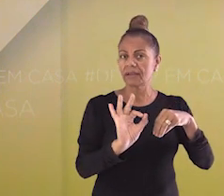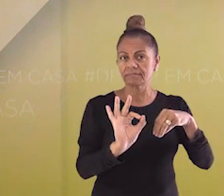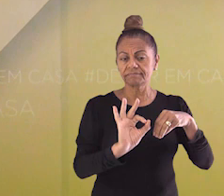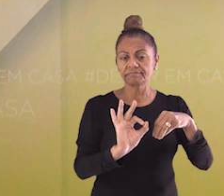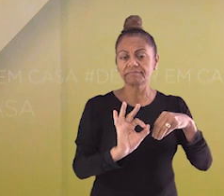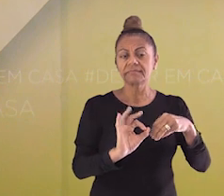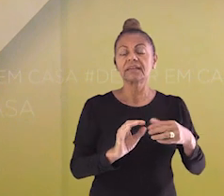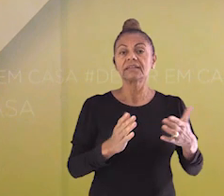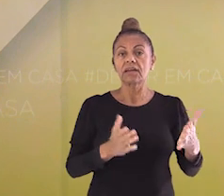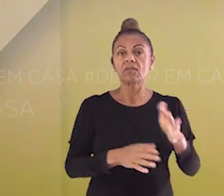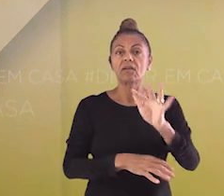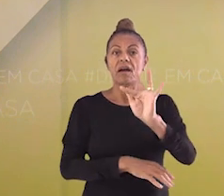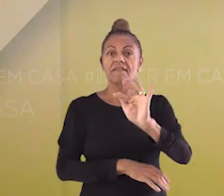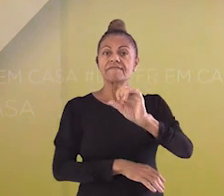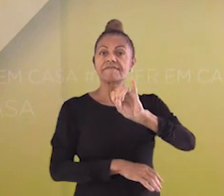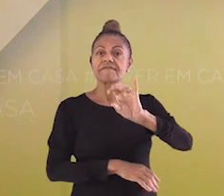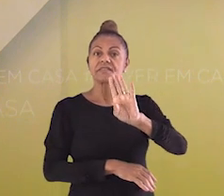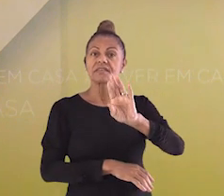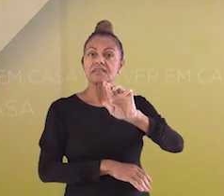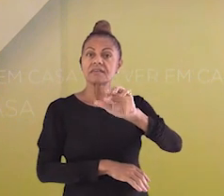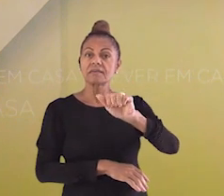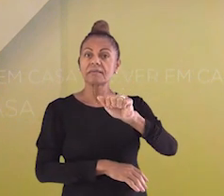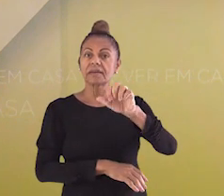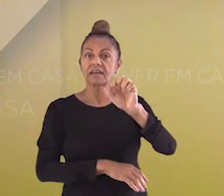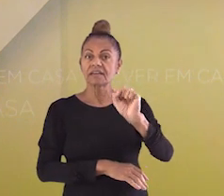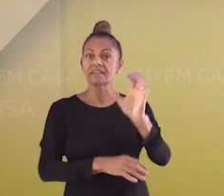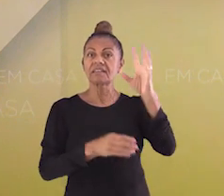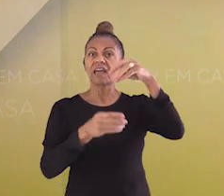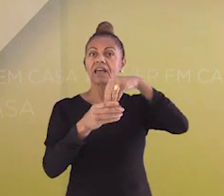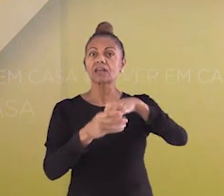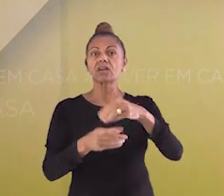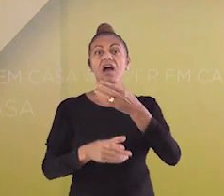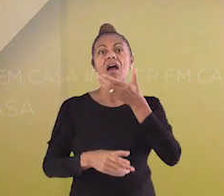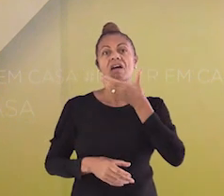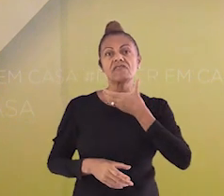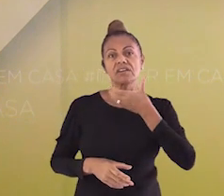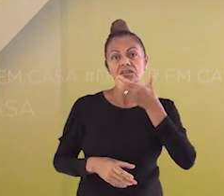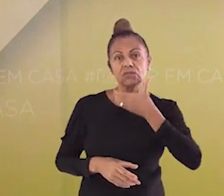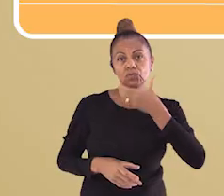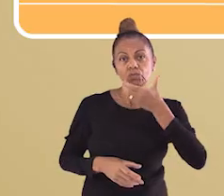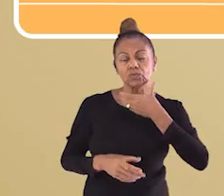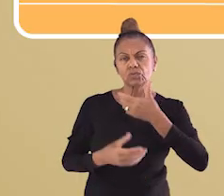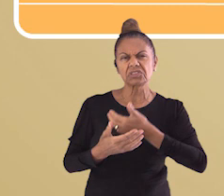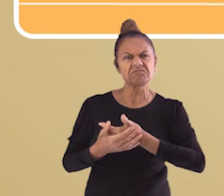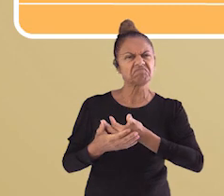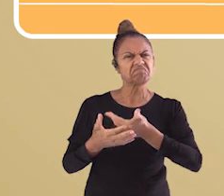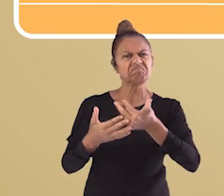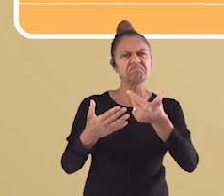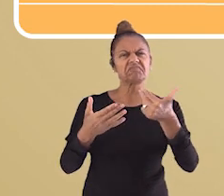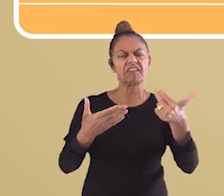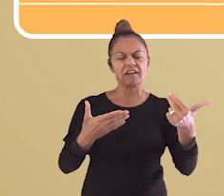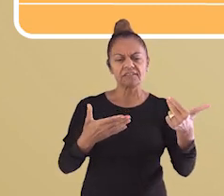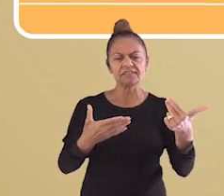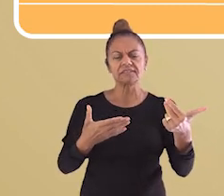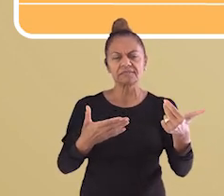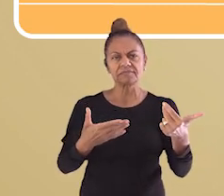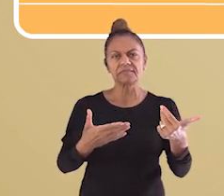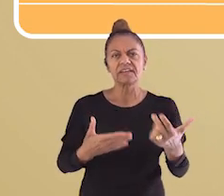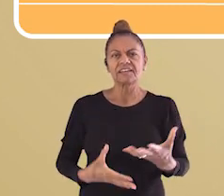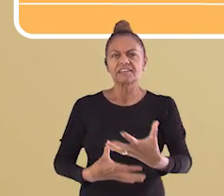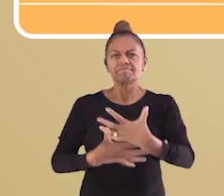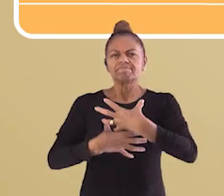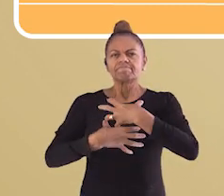papel importante sim. A gente precisa se alimentar com fibras, tá? Elas têm que fazer parte da nossa dieta. Elas garantem um bom funcionamento do nosso